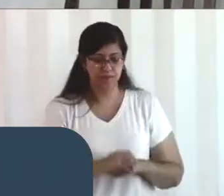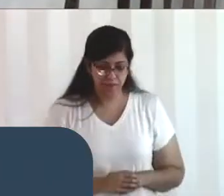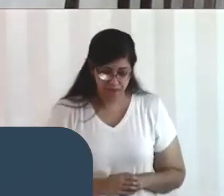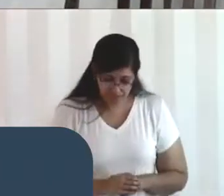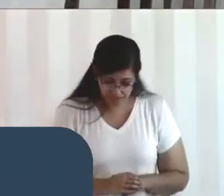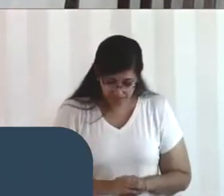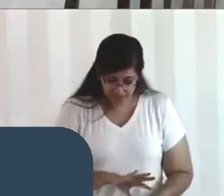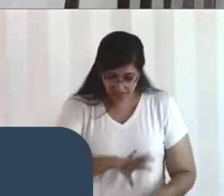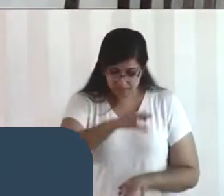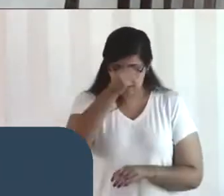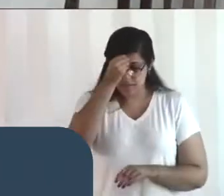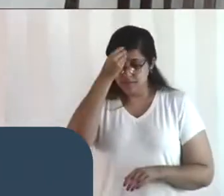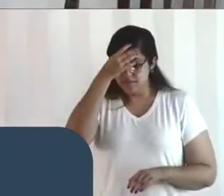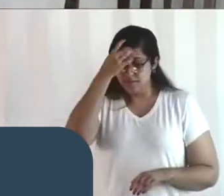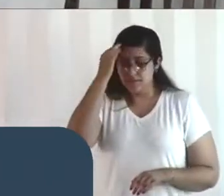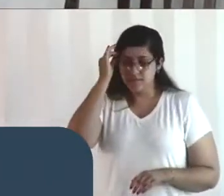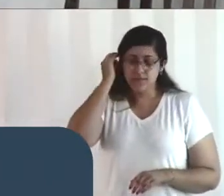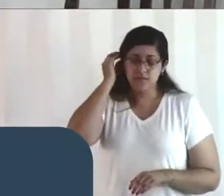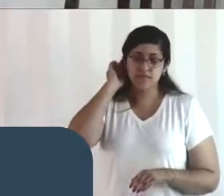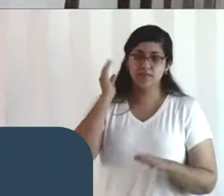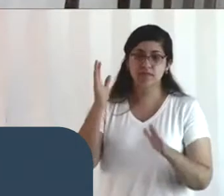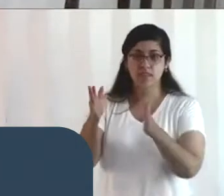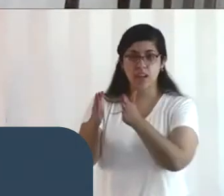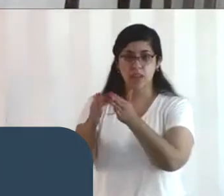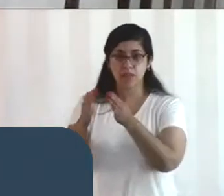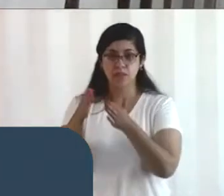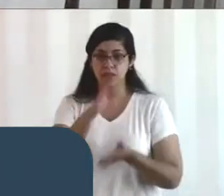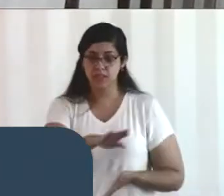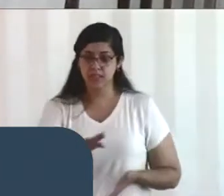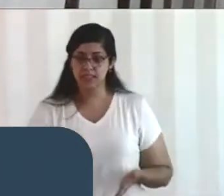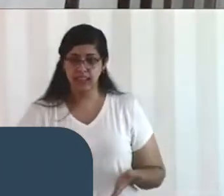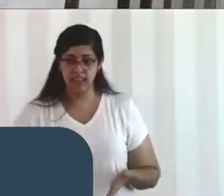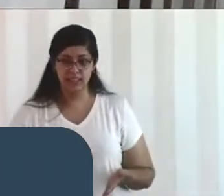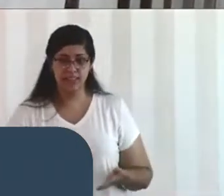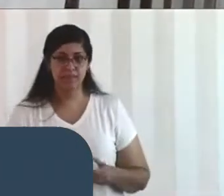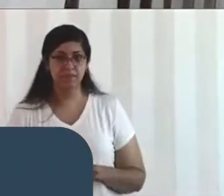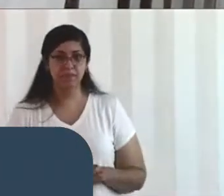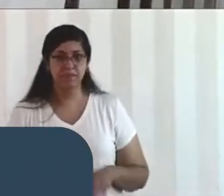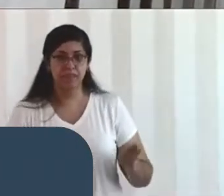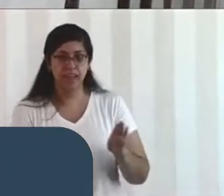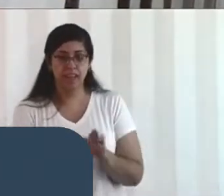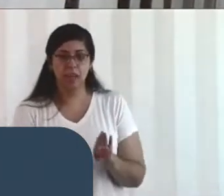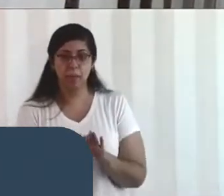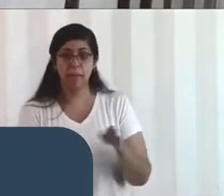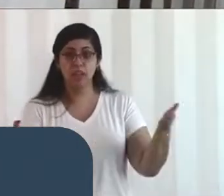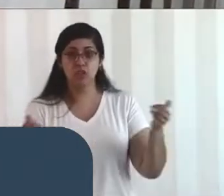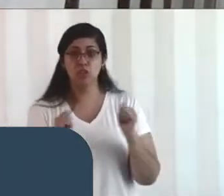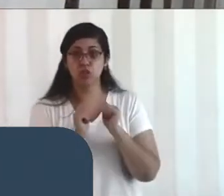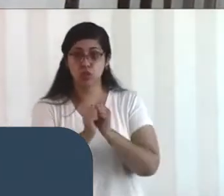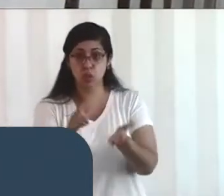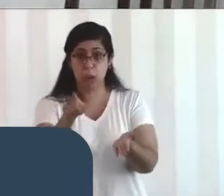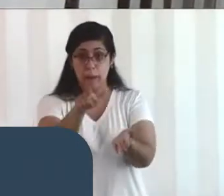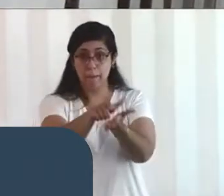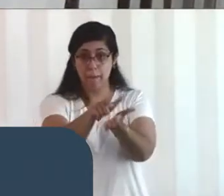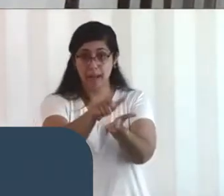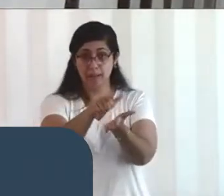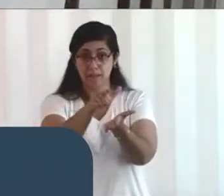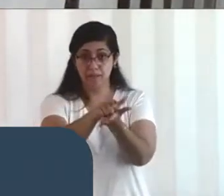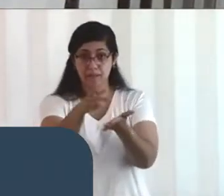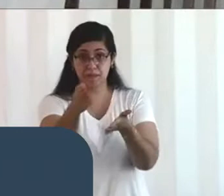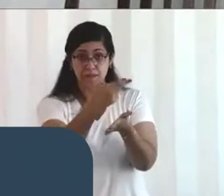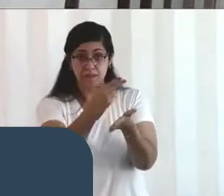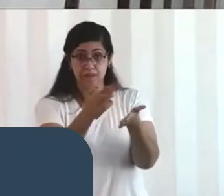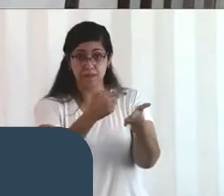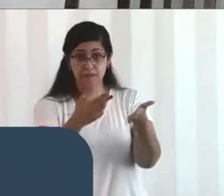este culto com seus pais em casa e também as crianças que estão conosco aqui no templo, que no desenho que